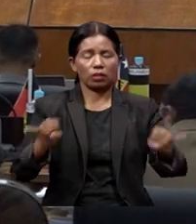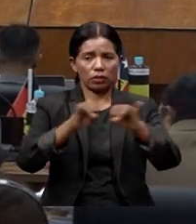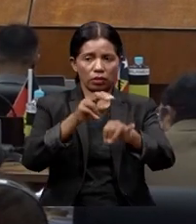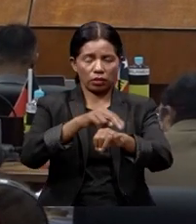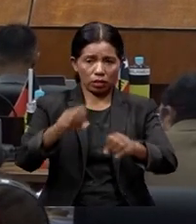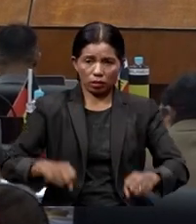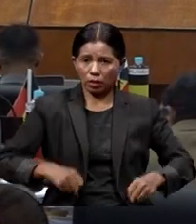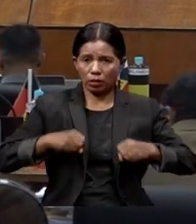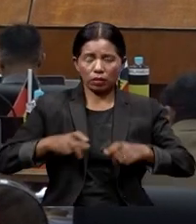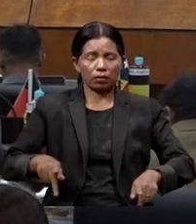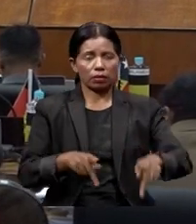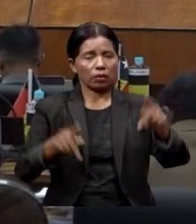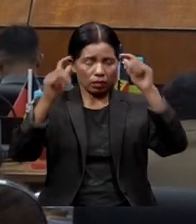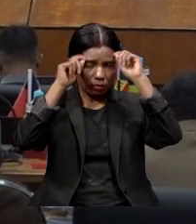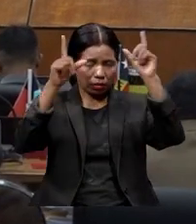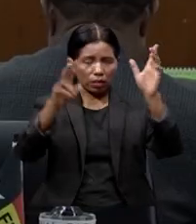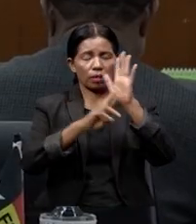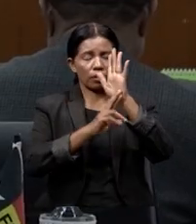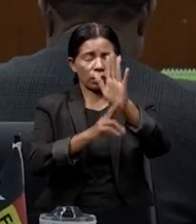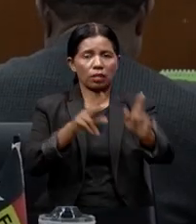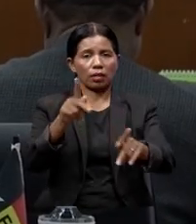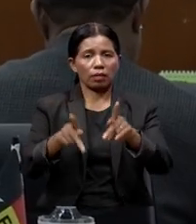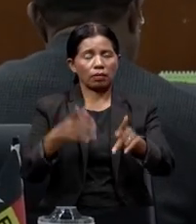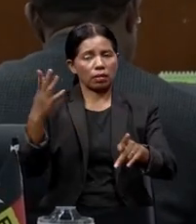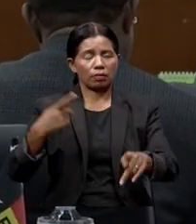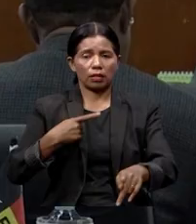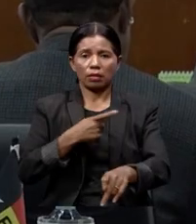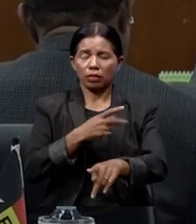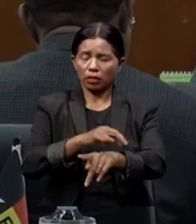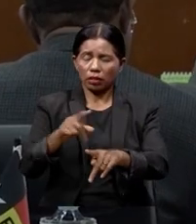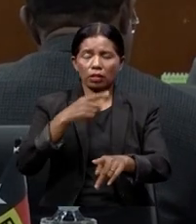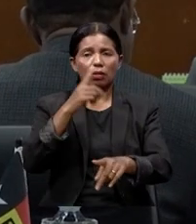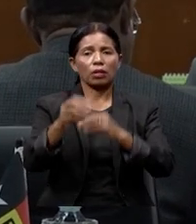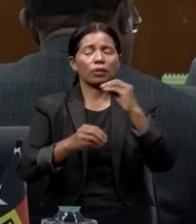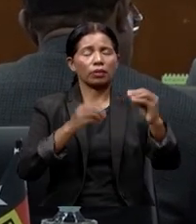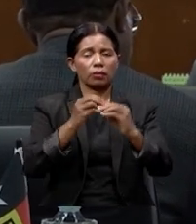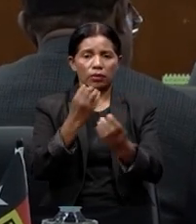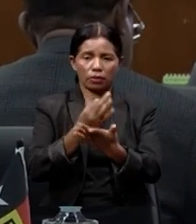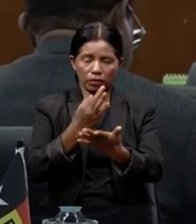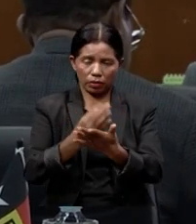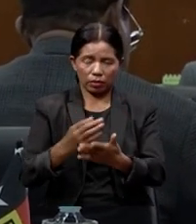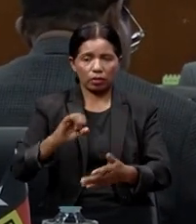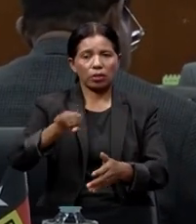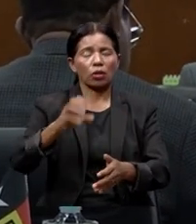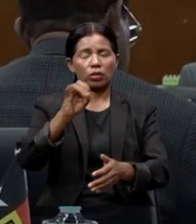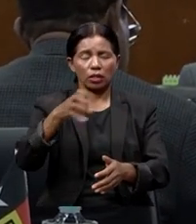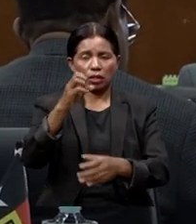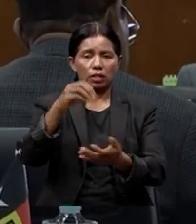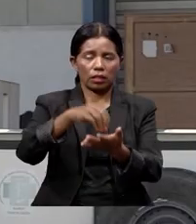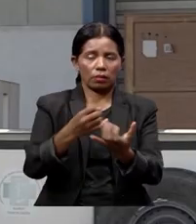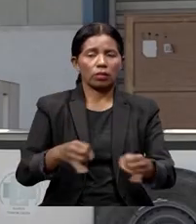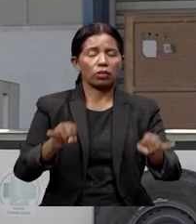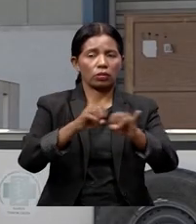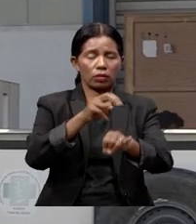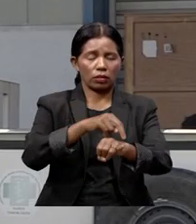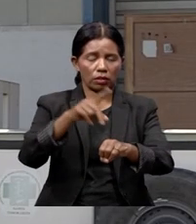Saúde Pública Timor-Leste, representante povo e Parlamento Nacional, questiona montante orçamento geral estado nebe aloca ba Instituto